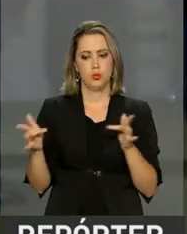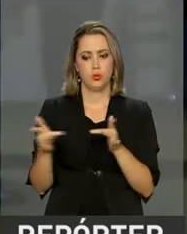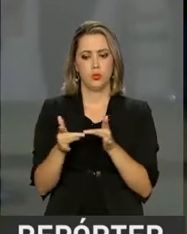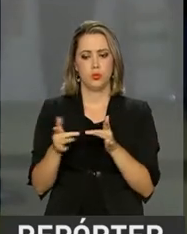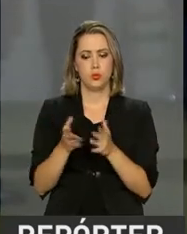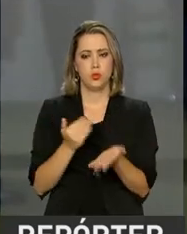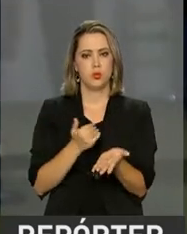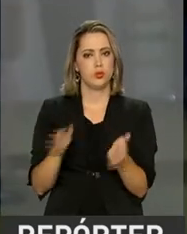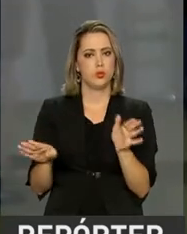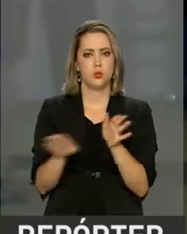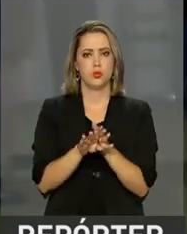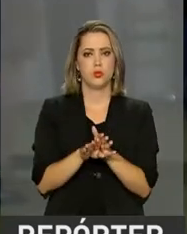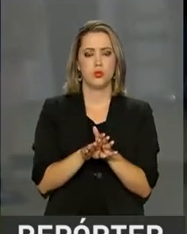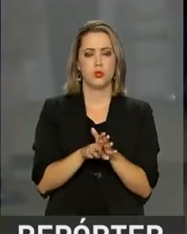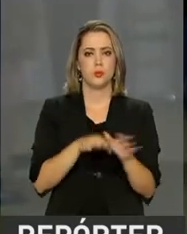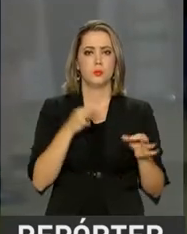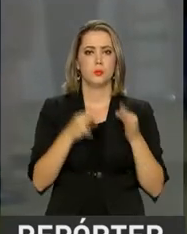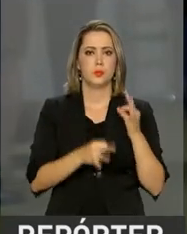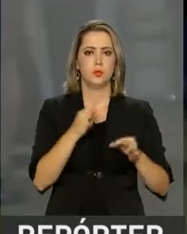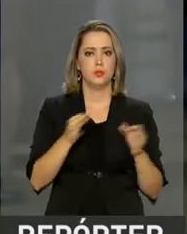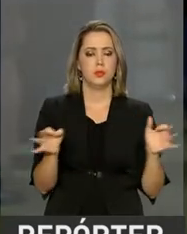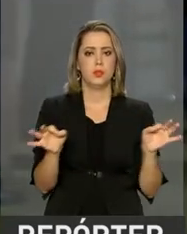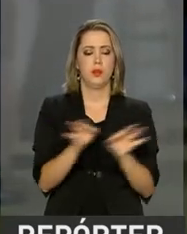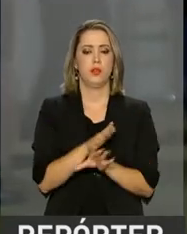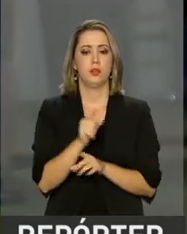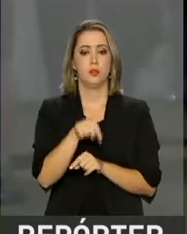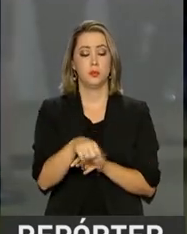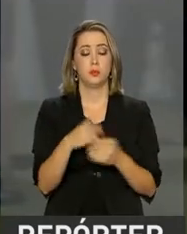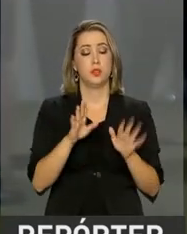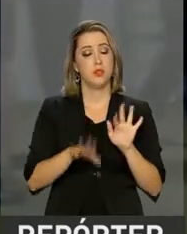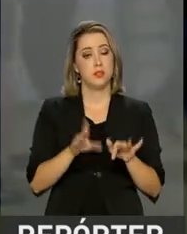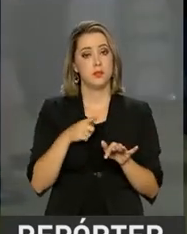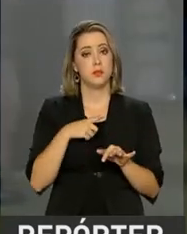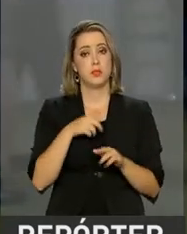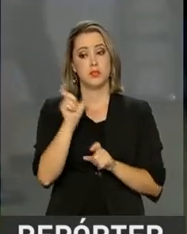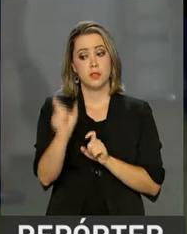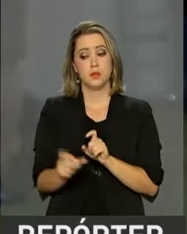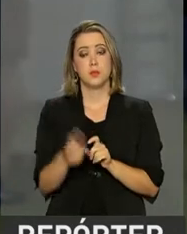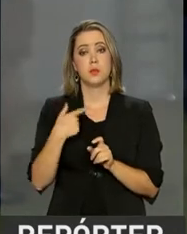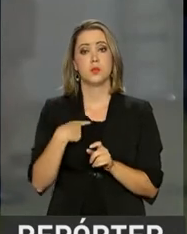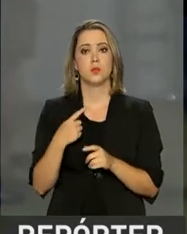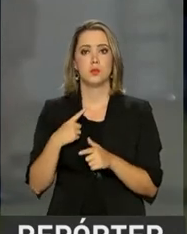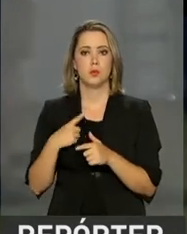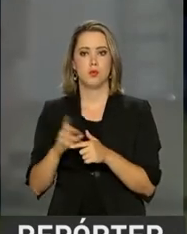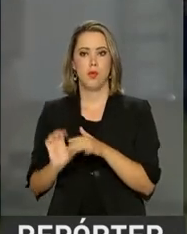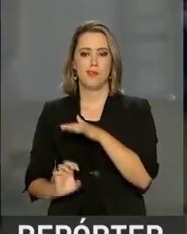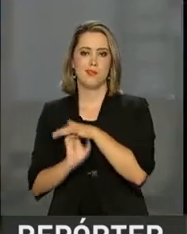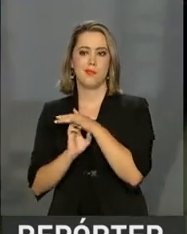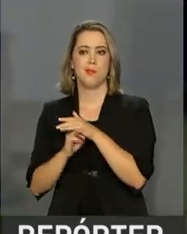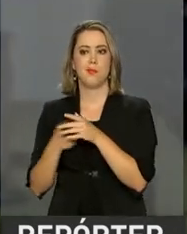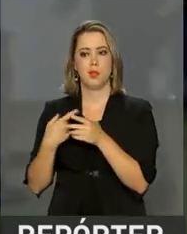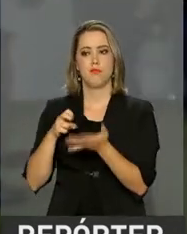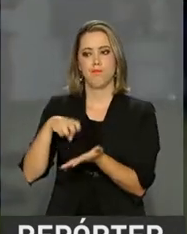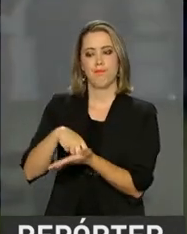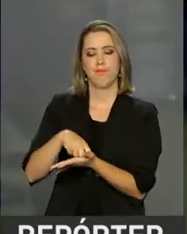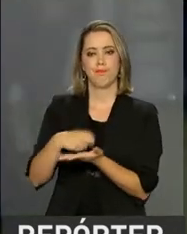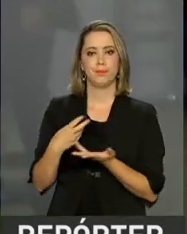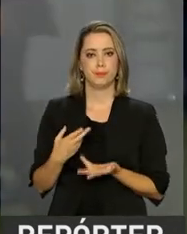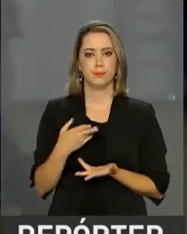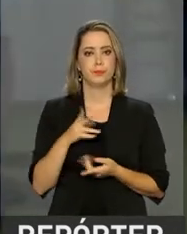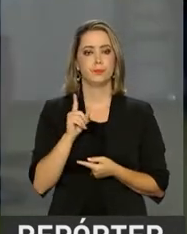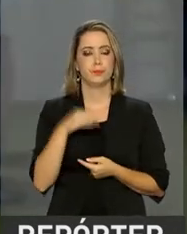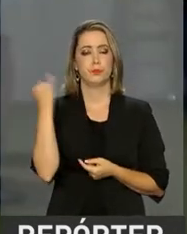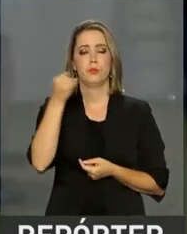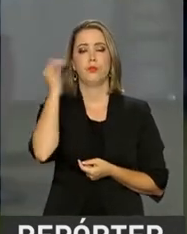chegam na justiça são derrubados e muitas vezes os patrões acabam sendo penalizados agora é importante ressaltar também